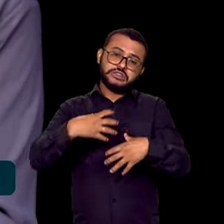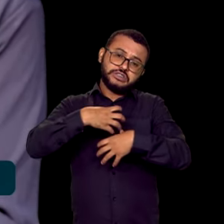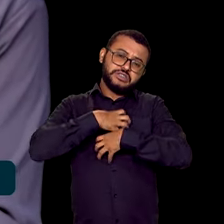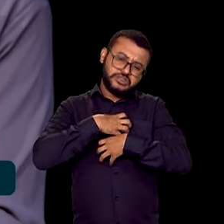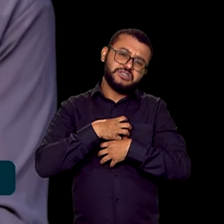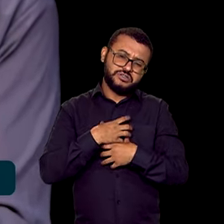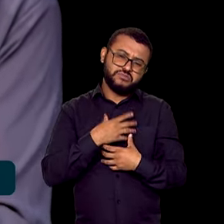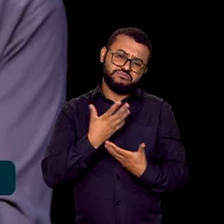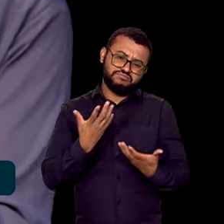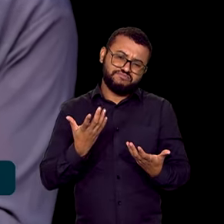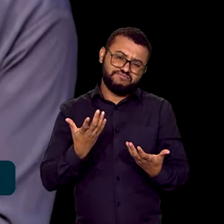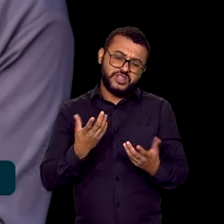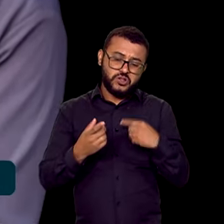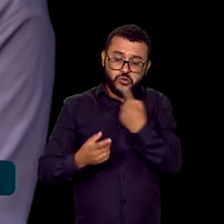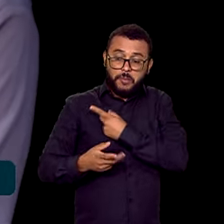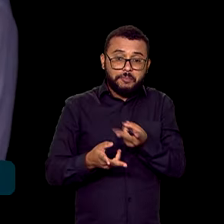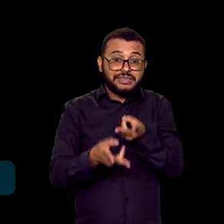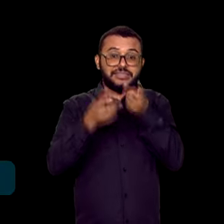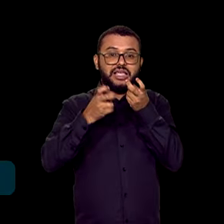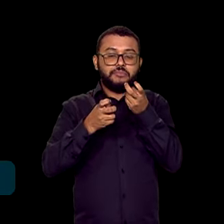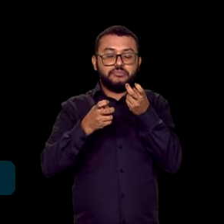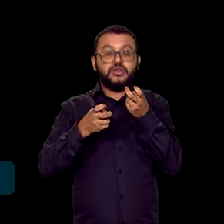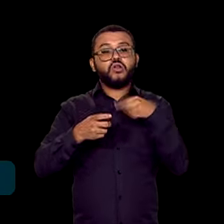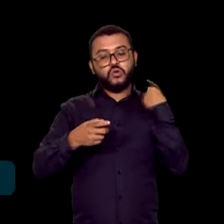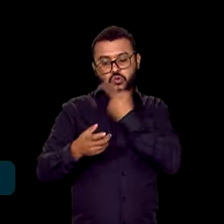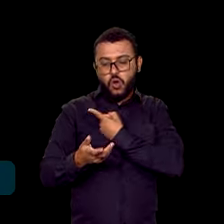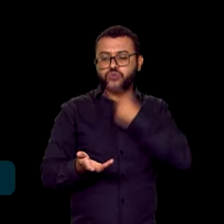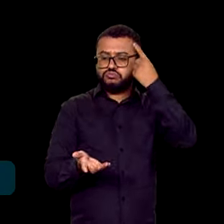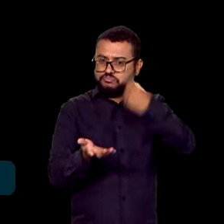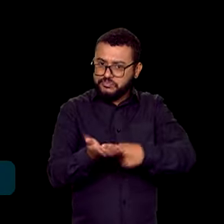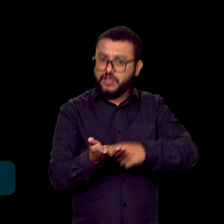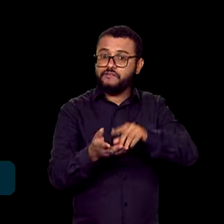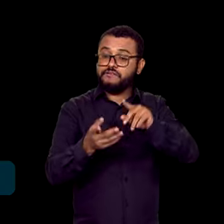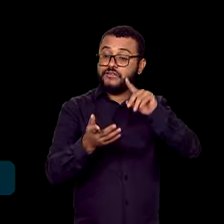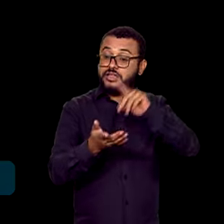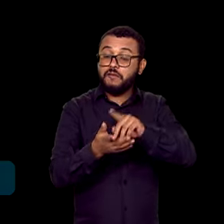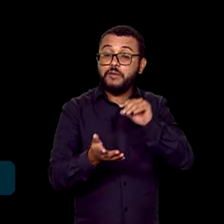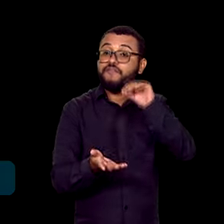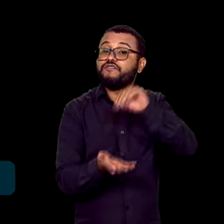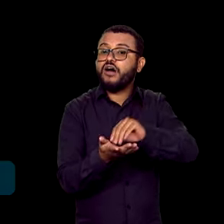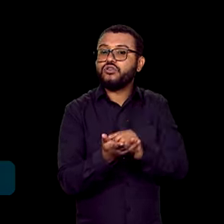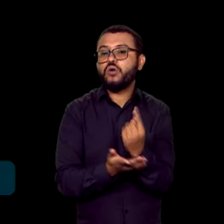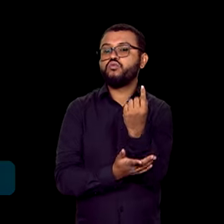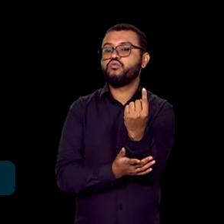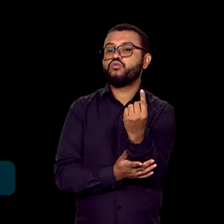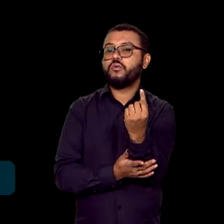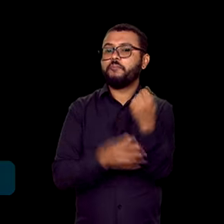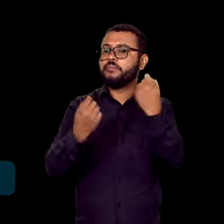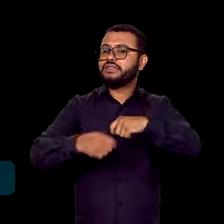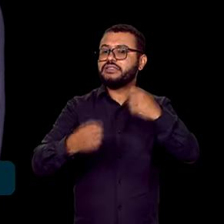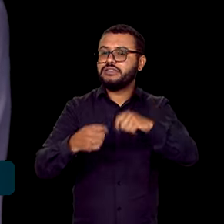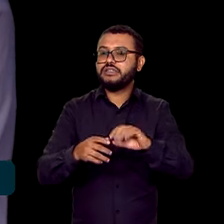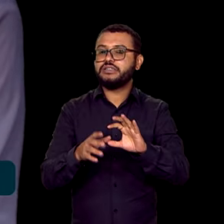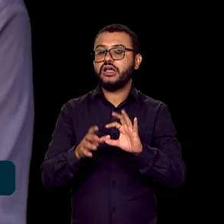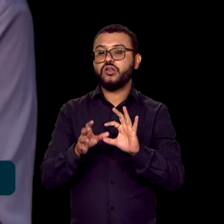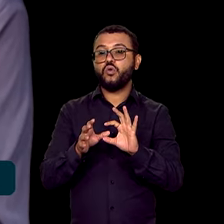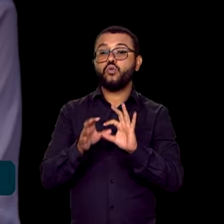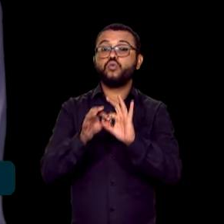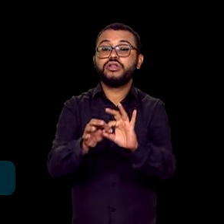sentidos. Essas agendas são muito claras, mas falta uma perna para completar o